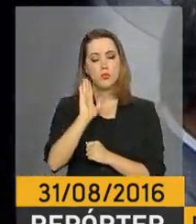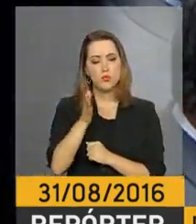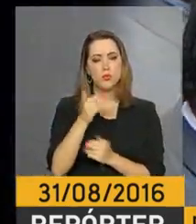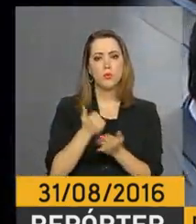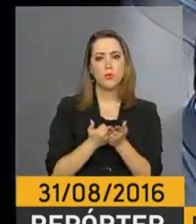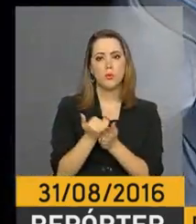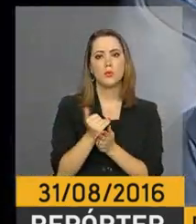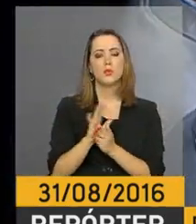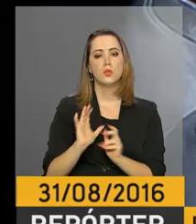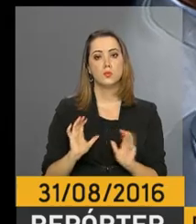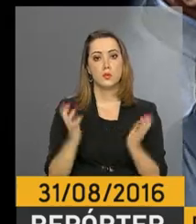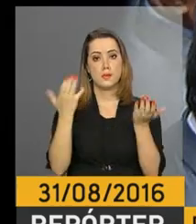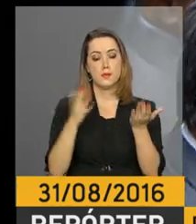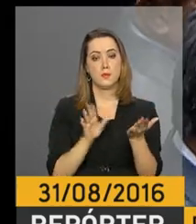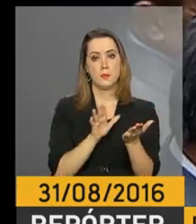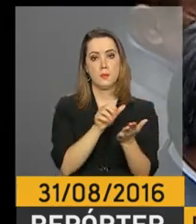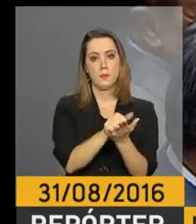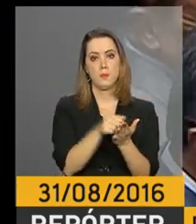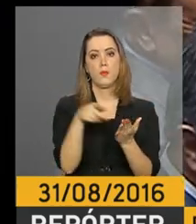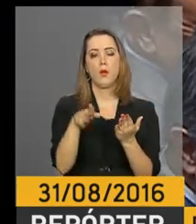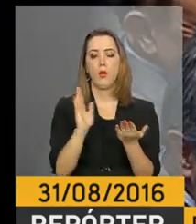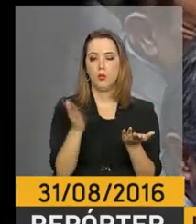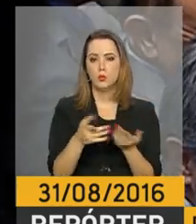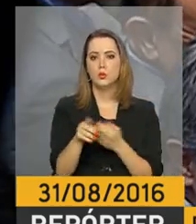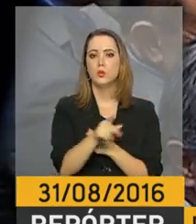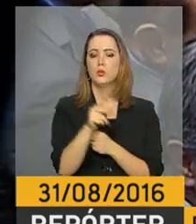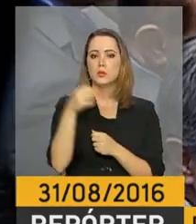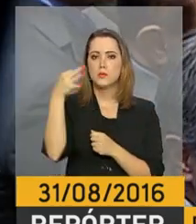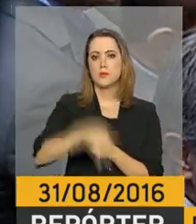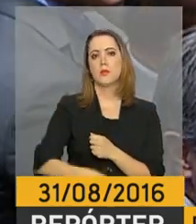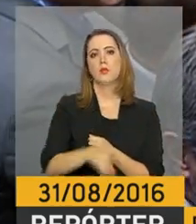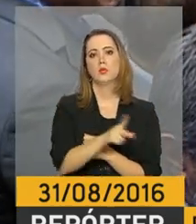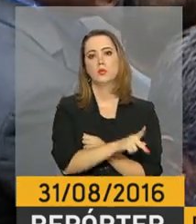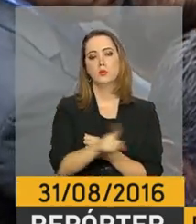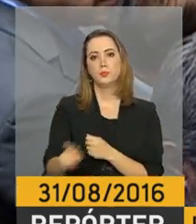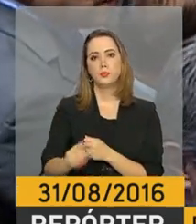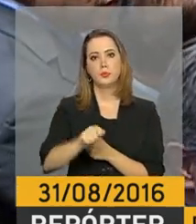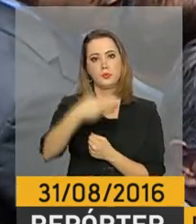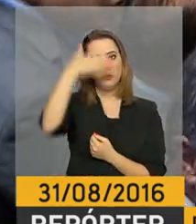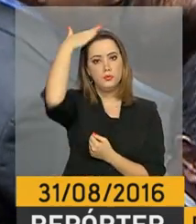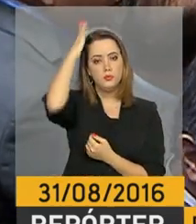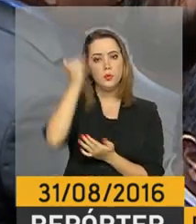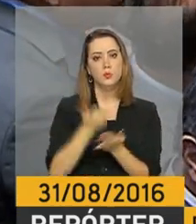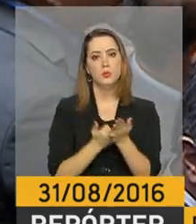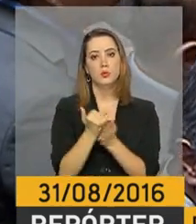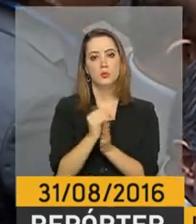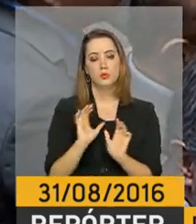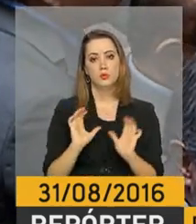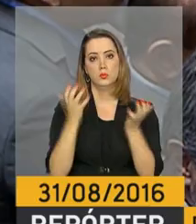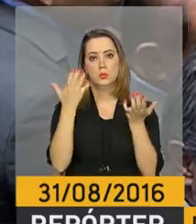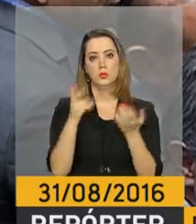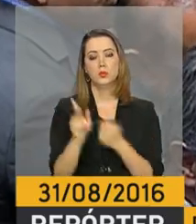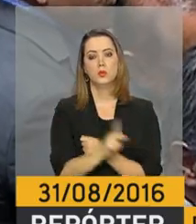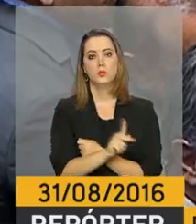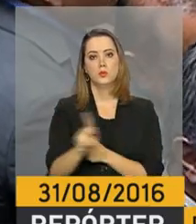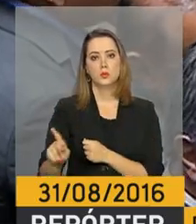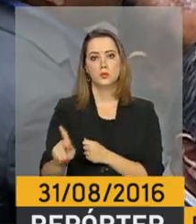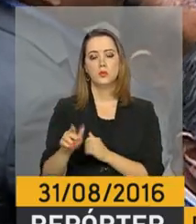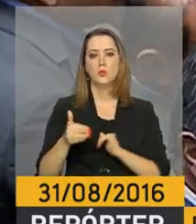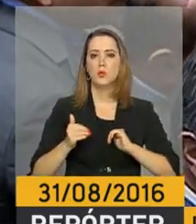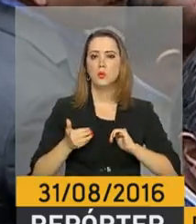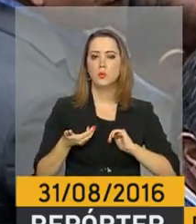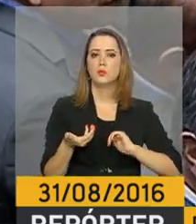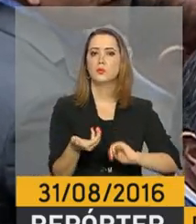da cerimônia de posse oficial no cargo de presidente da República. No início da cerimônia, o presidente do Congresso Nacional,